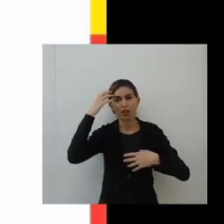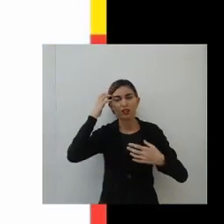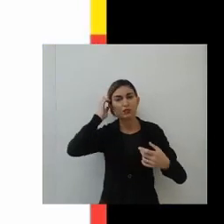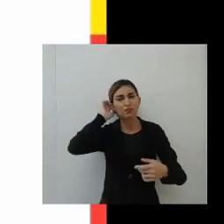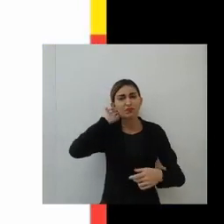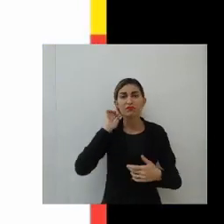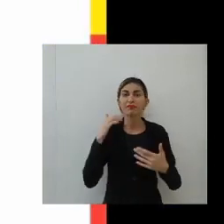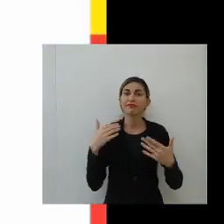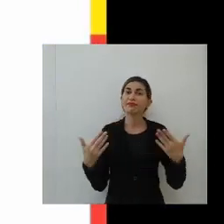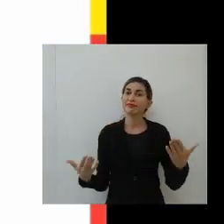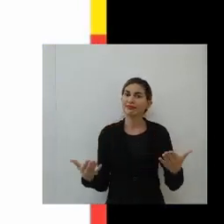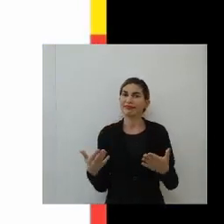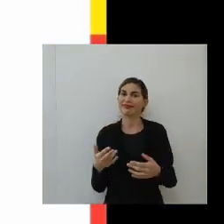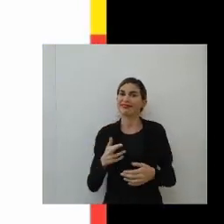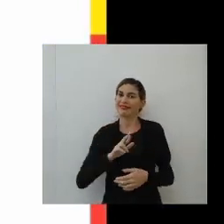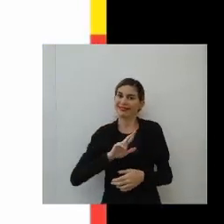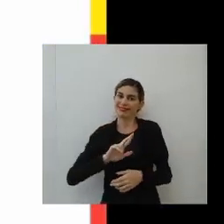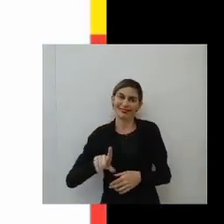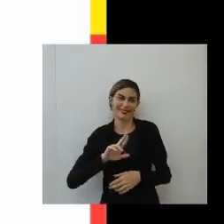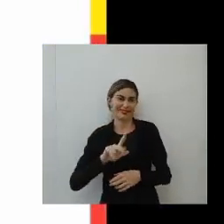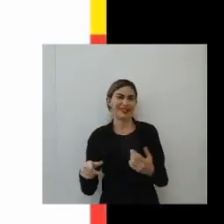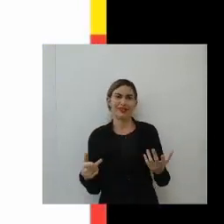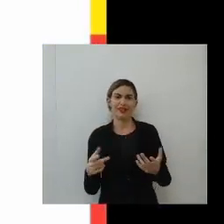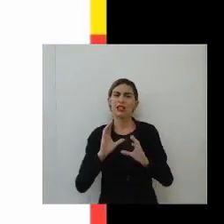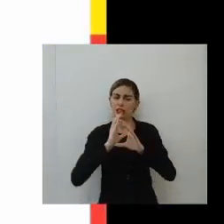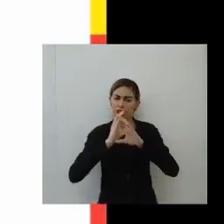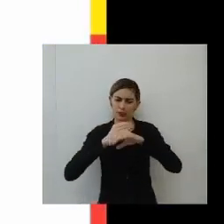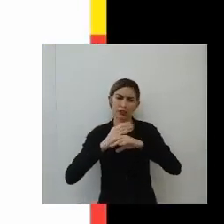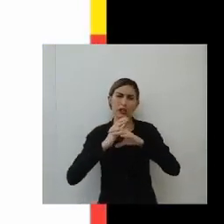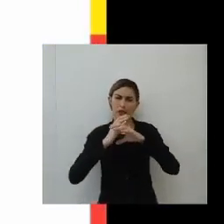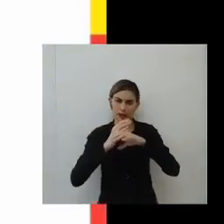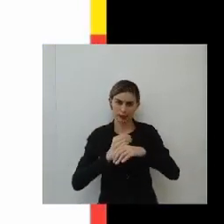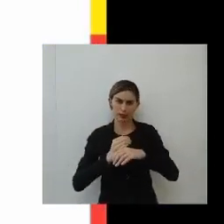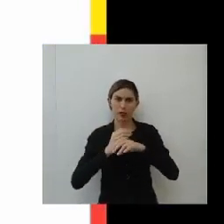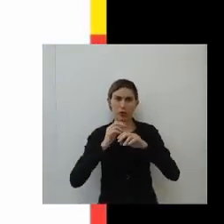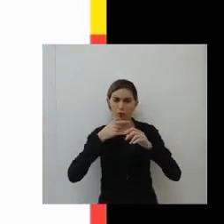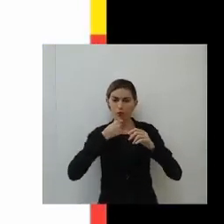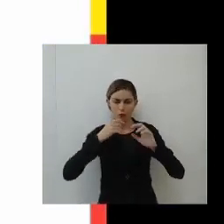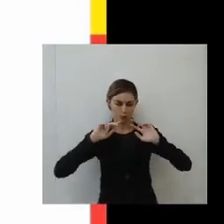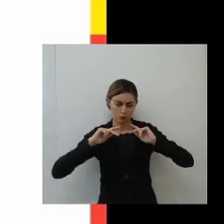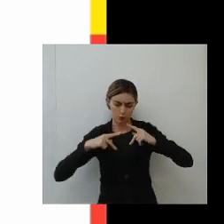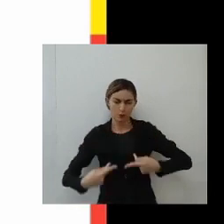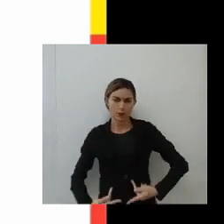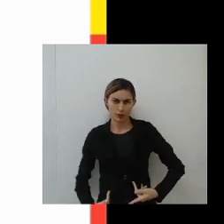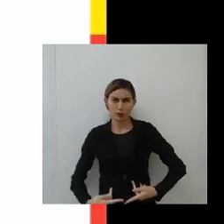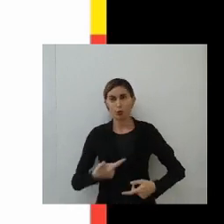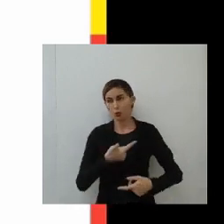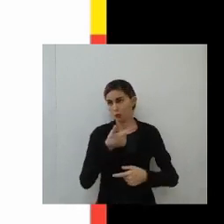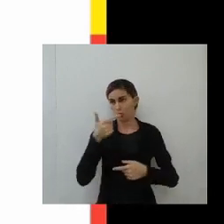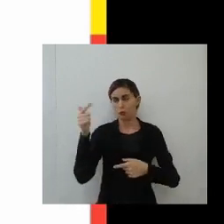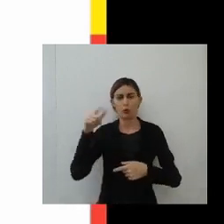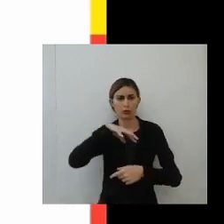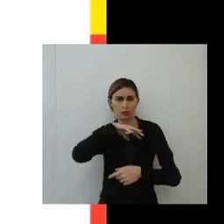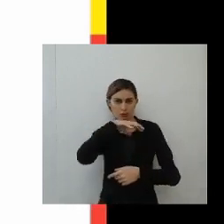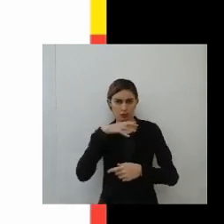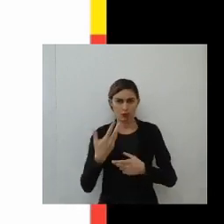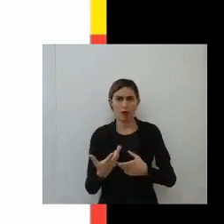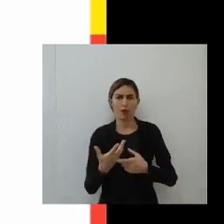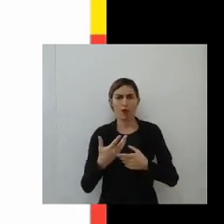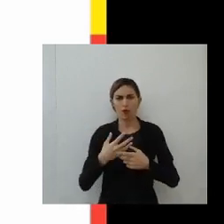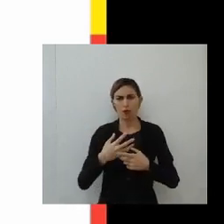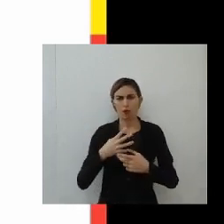Rapaz, não. Para a ciência, o ser humano e outros primatas, conhecidos